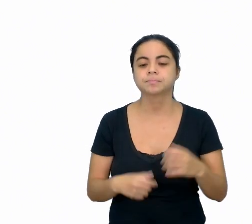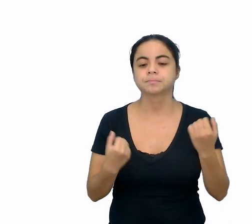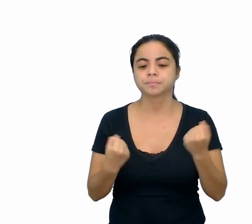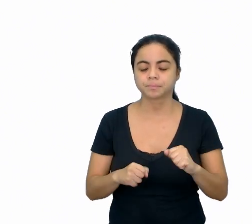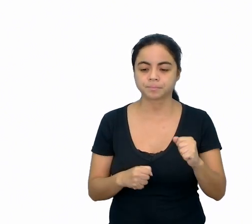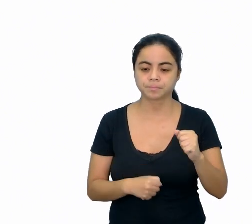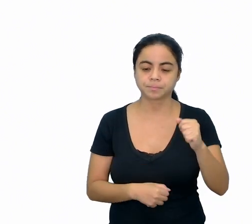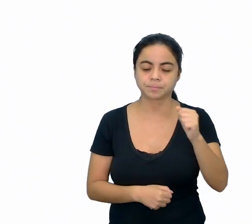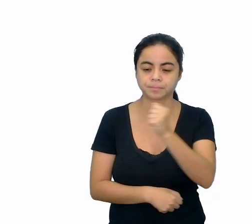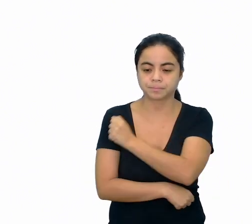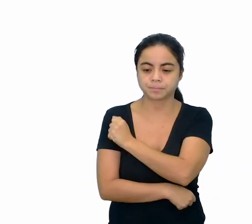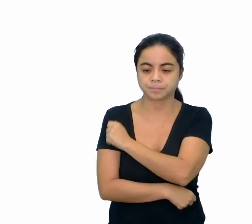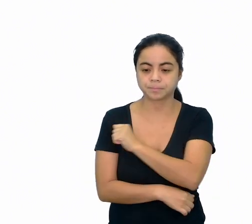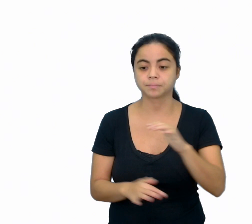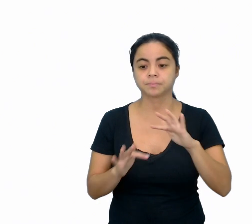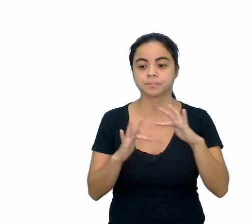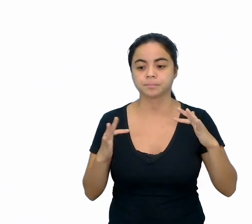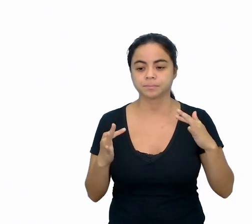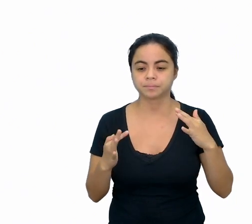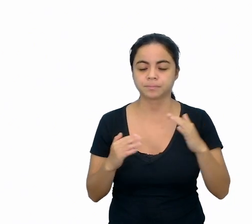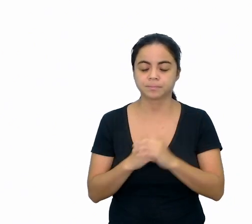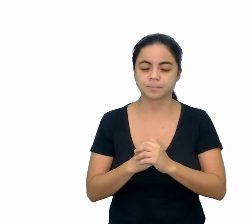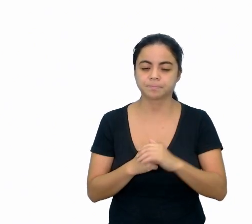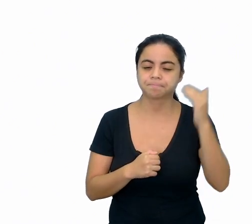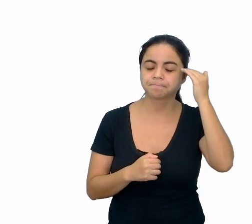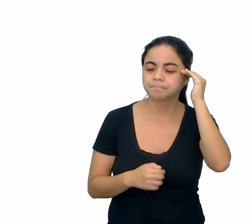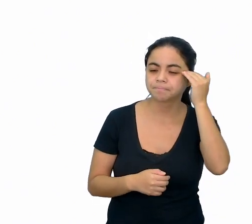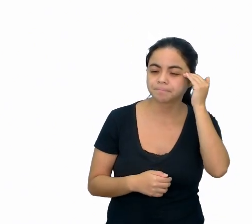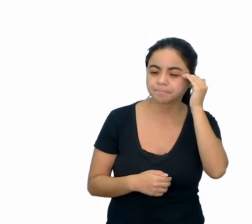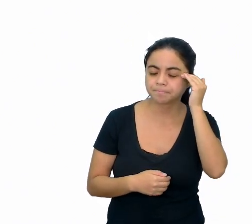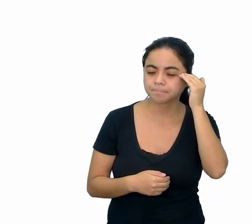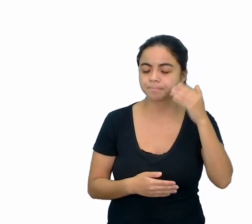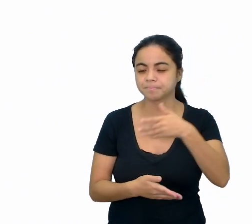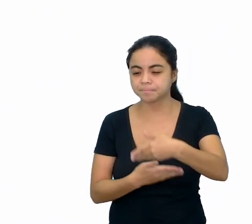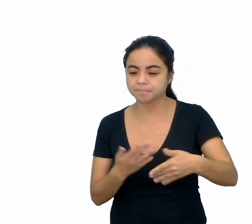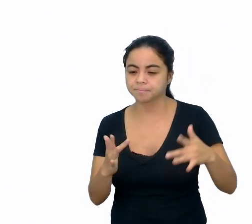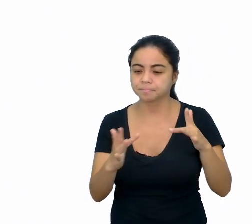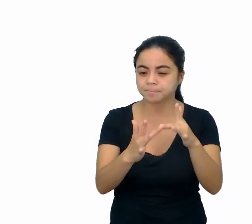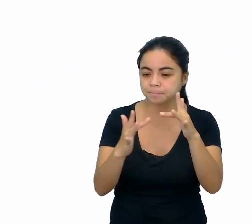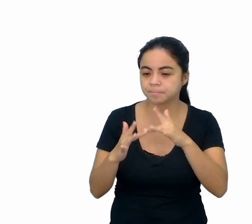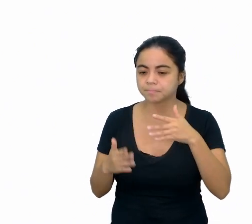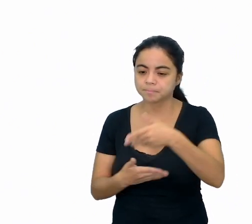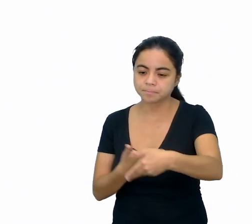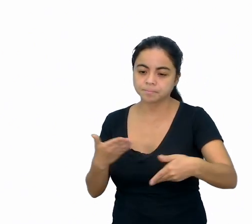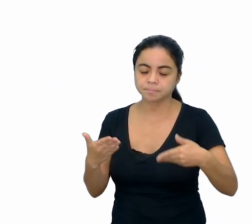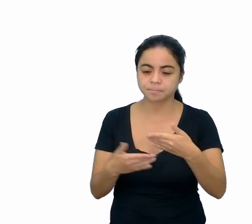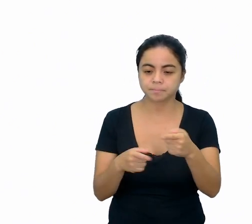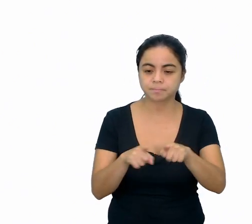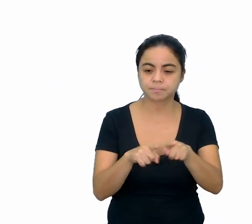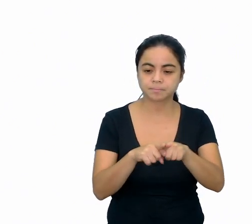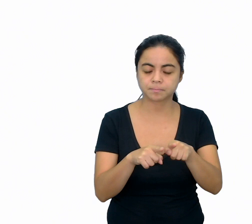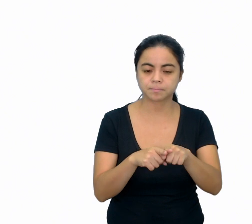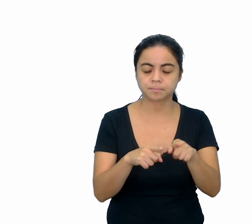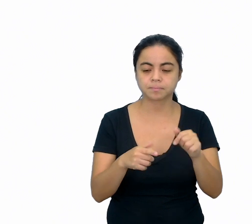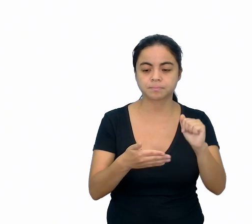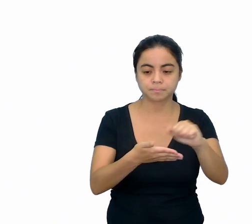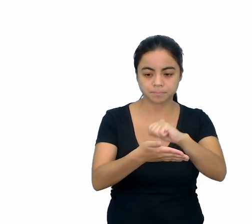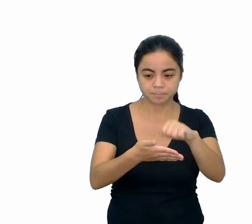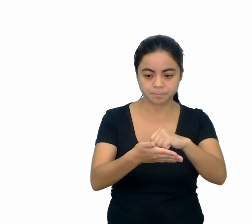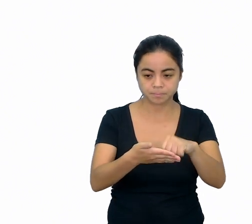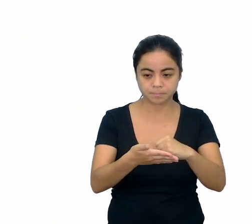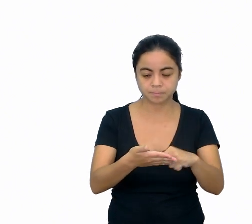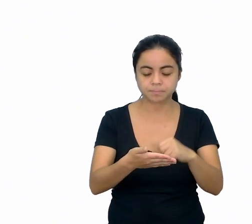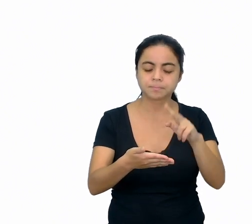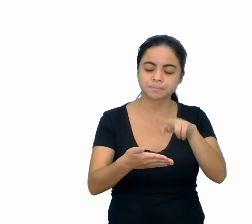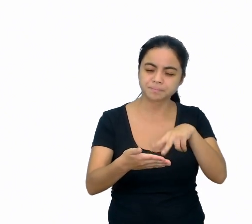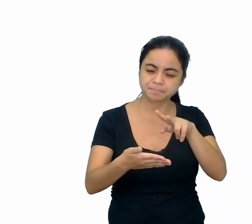estudantes se familiarizem com as características do gênero conto e com a linguagem escrita, além de levá-los a